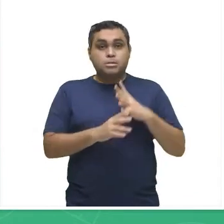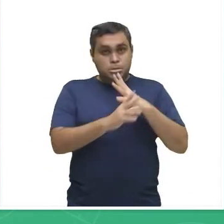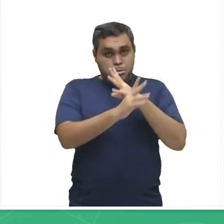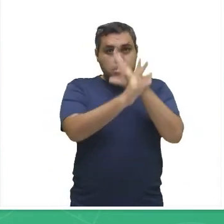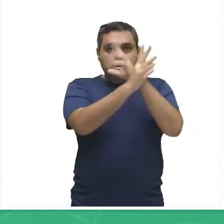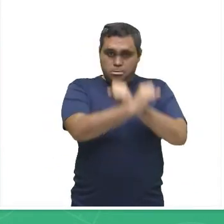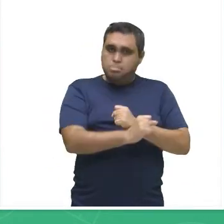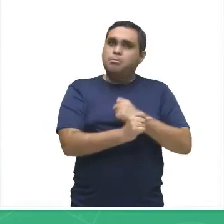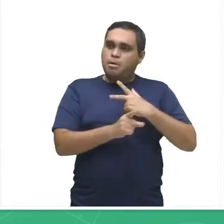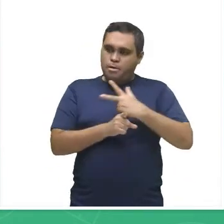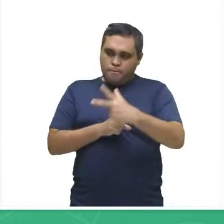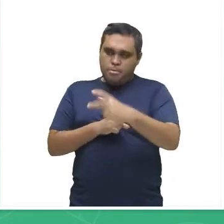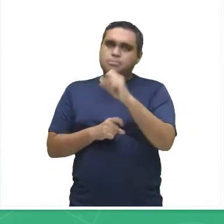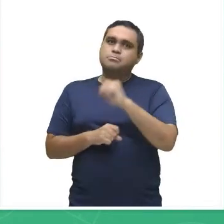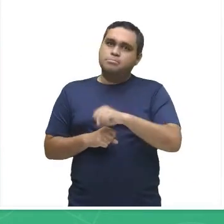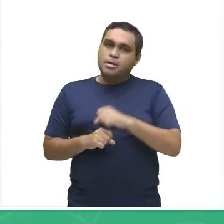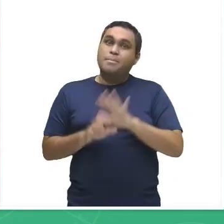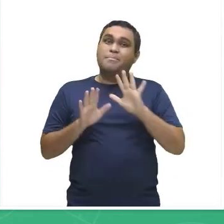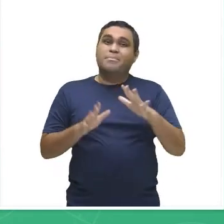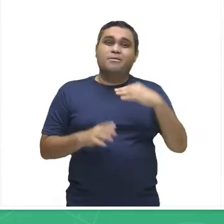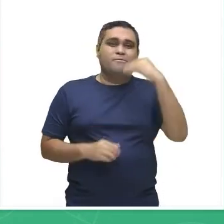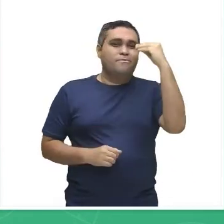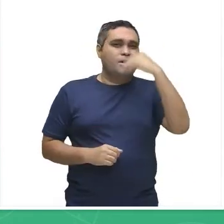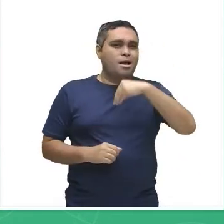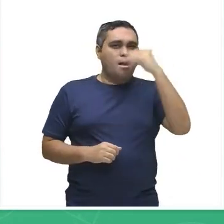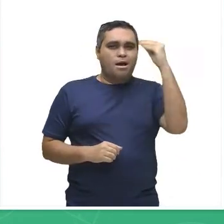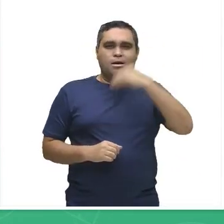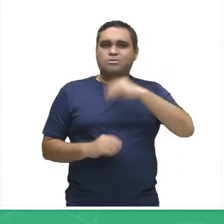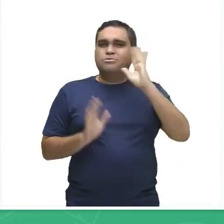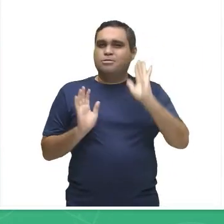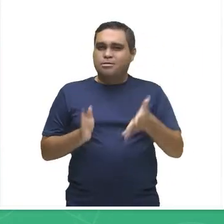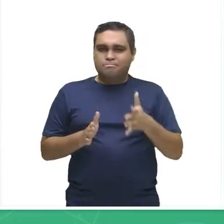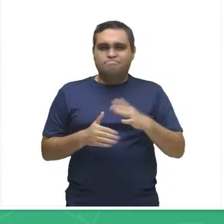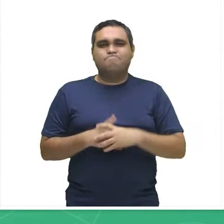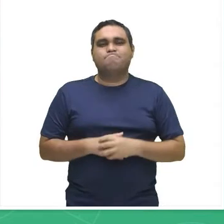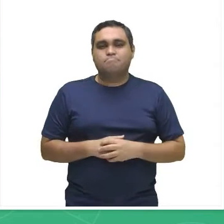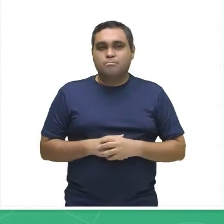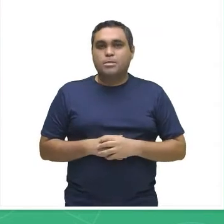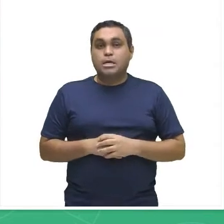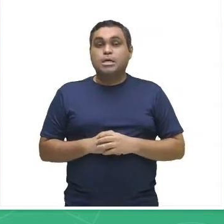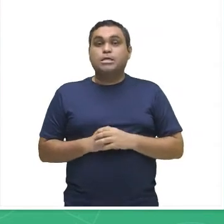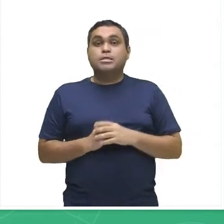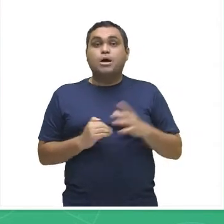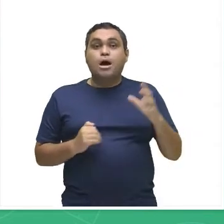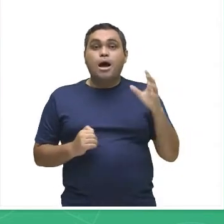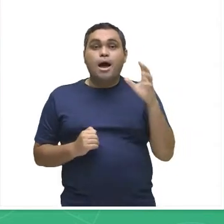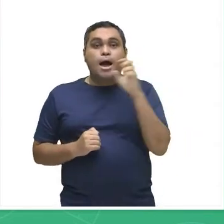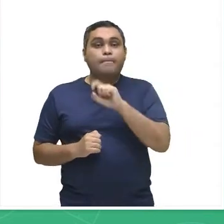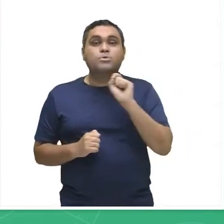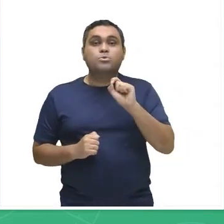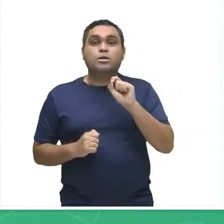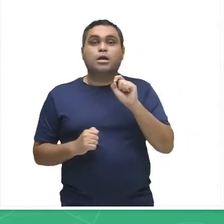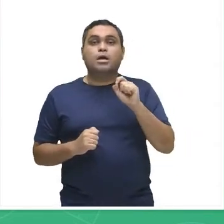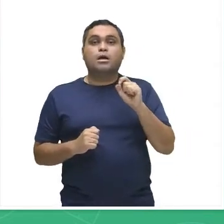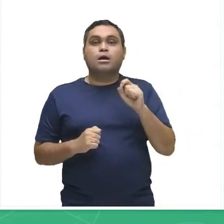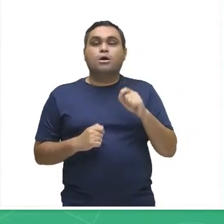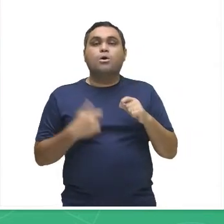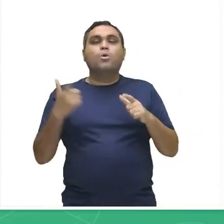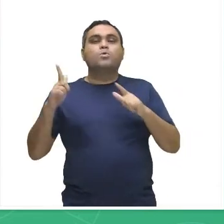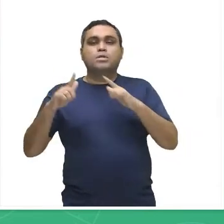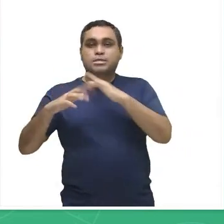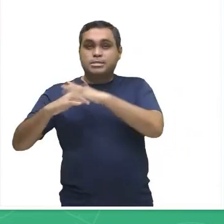está enfraquecida. Então, logo, ela é vencida por outra cidade-estado, né?